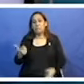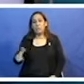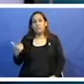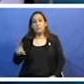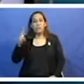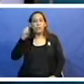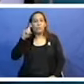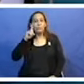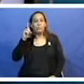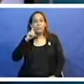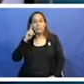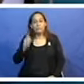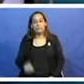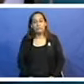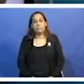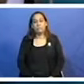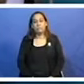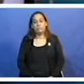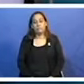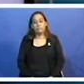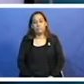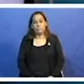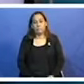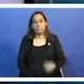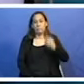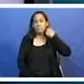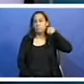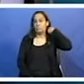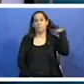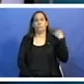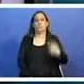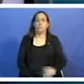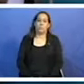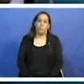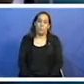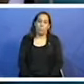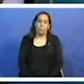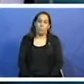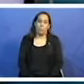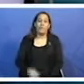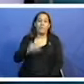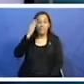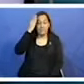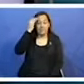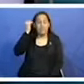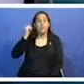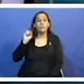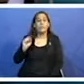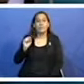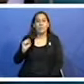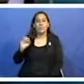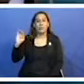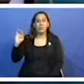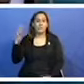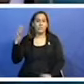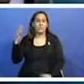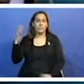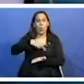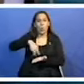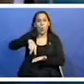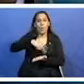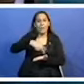salão. Quando aconteceu, né? Então, não foi marcado direitinho, mas a gente sabe que foi o baile da